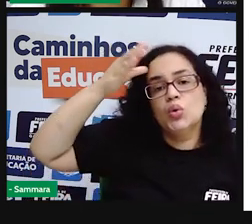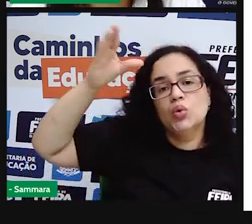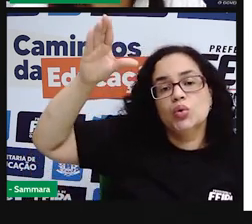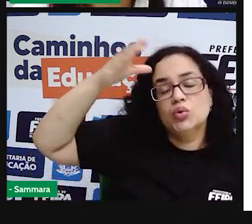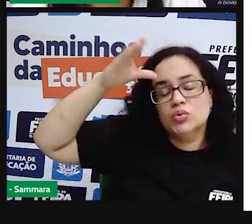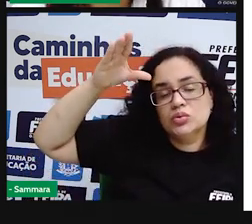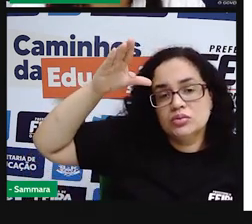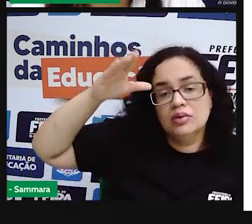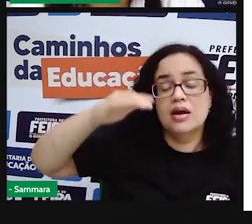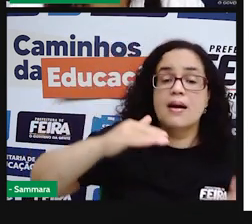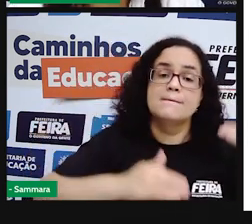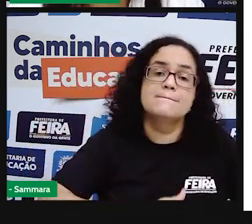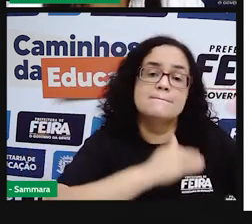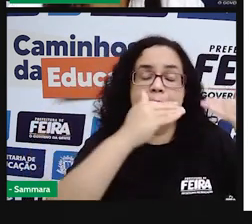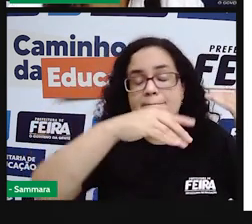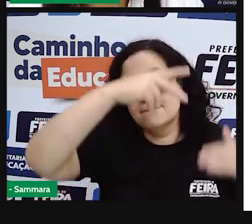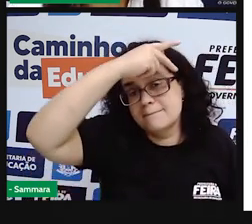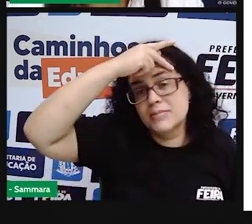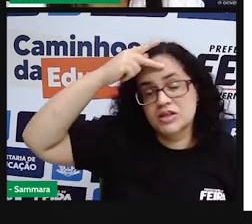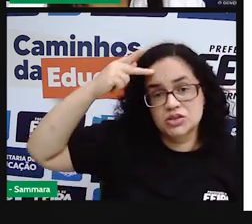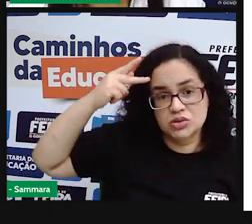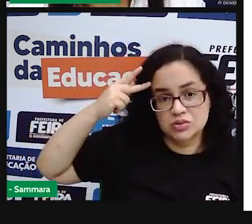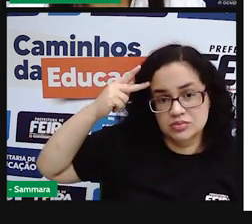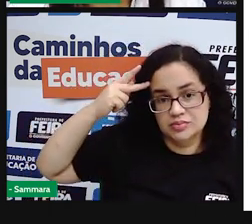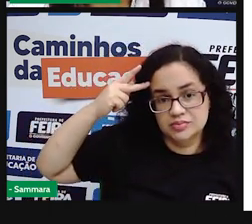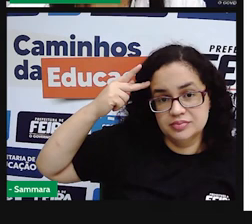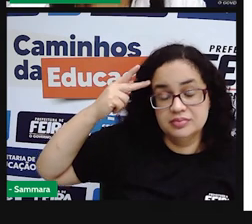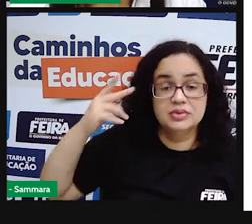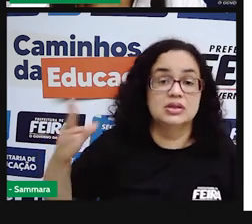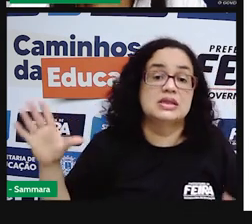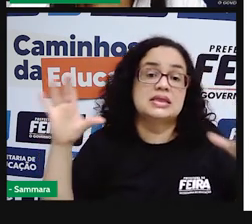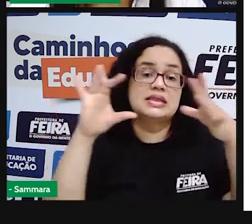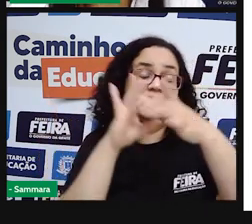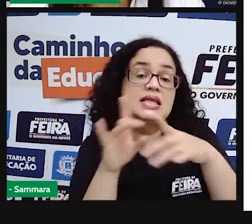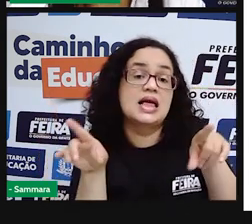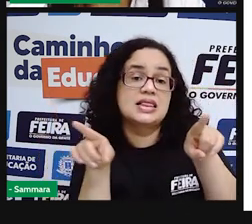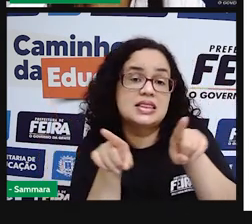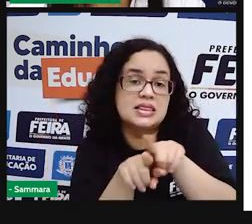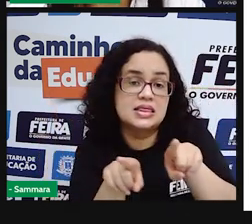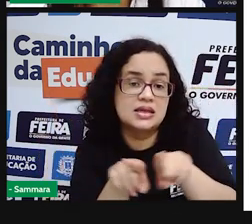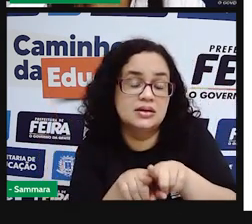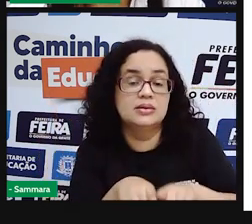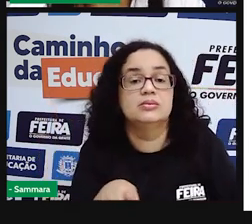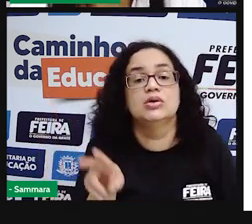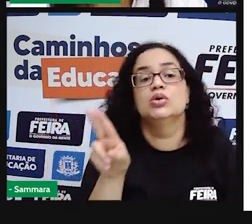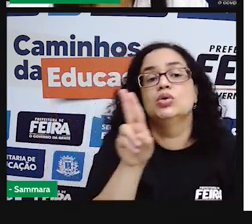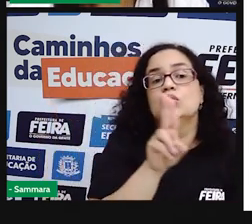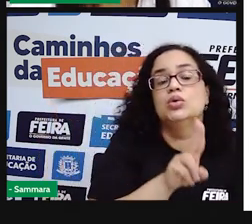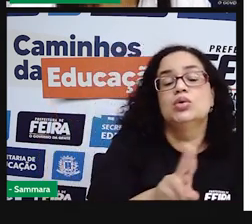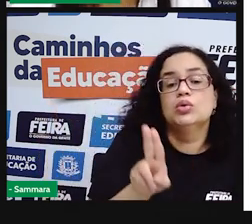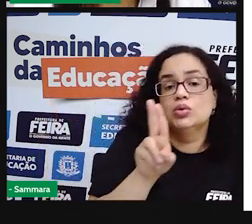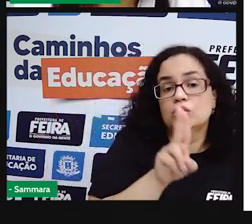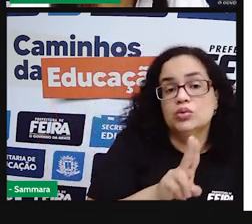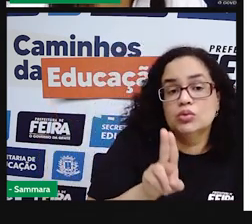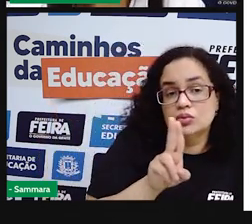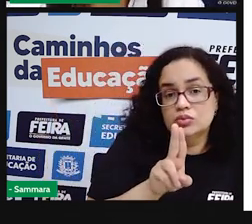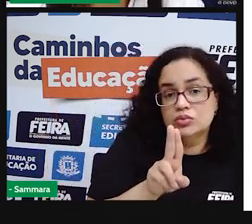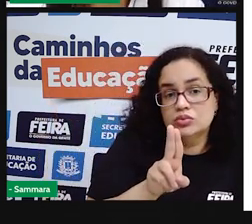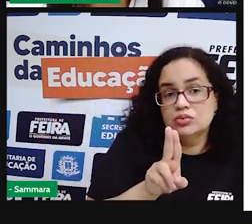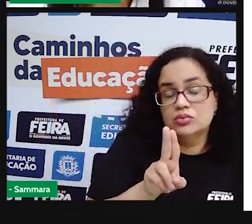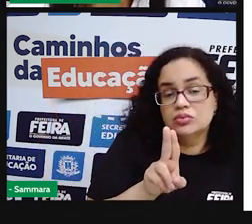gerações de pessoa para pessoa. É, relacionado também a algumas promessas, em busca de